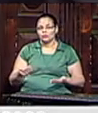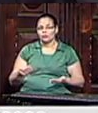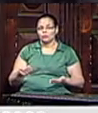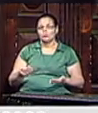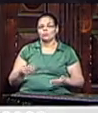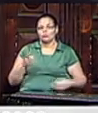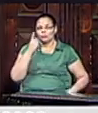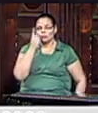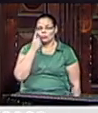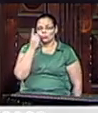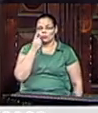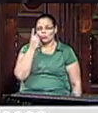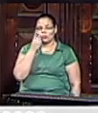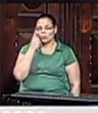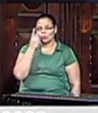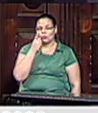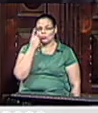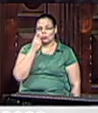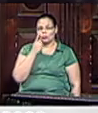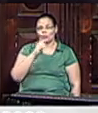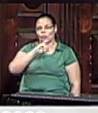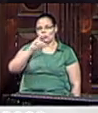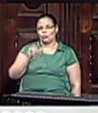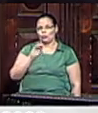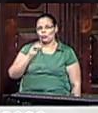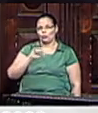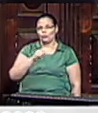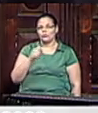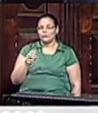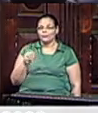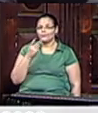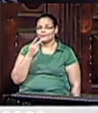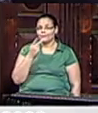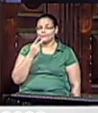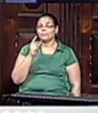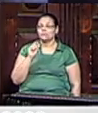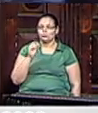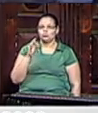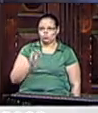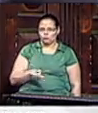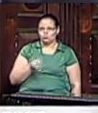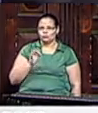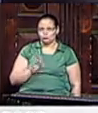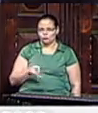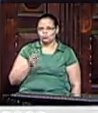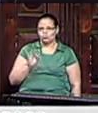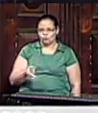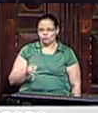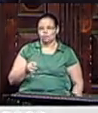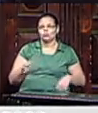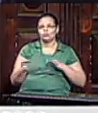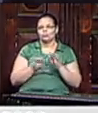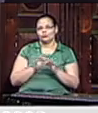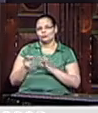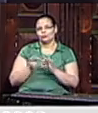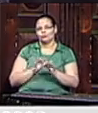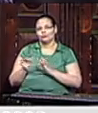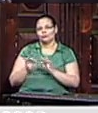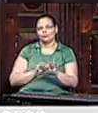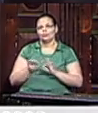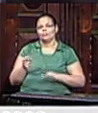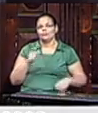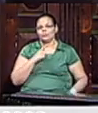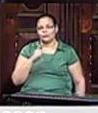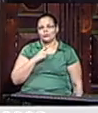deputado João Peixoto e dizendo que, com certeza, esse projeto está